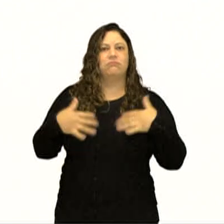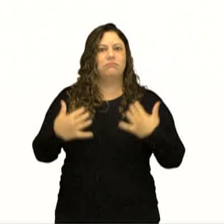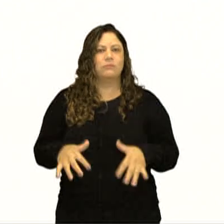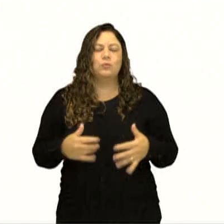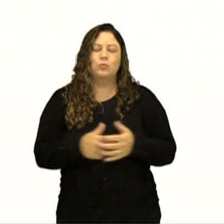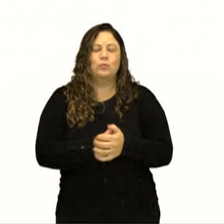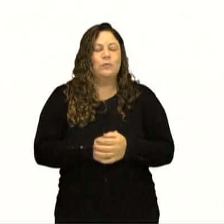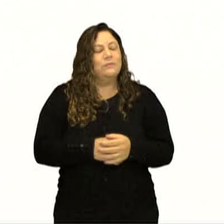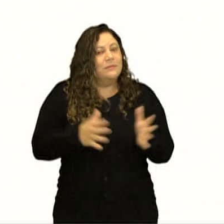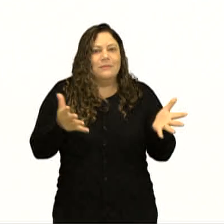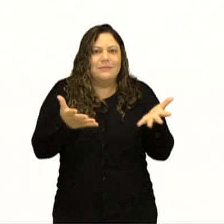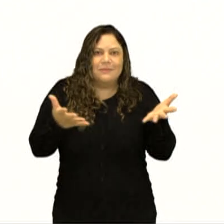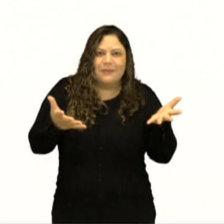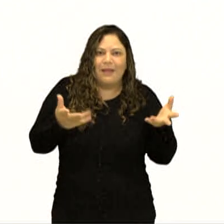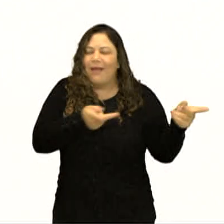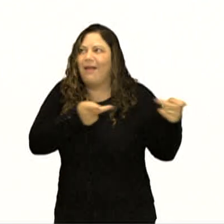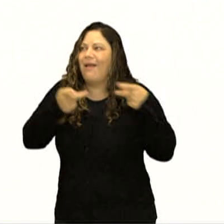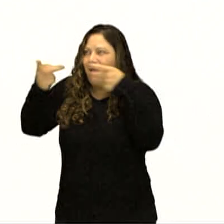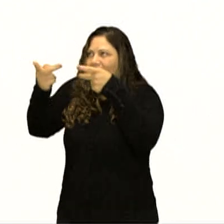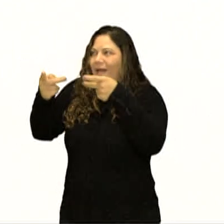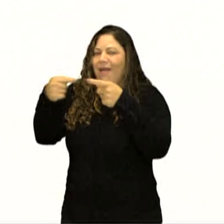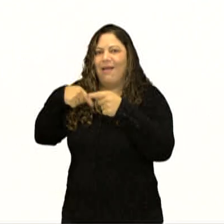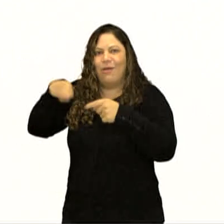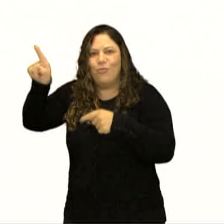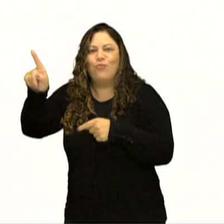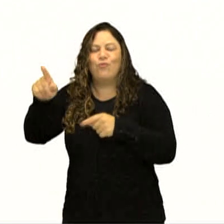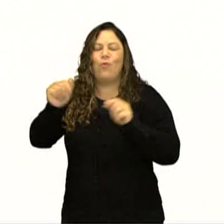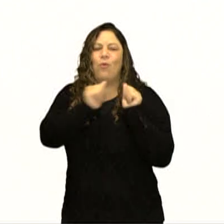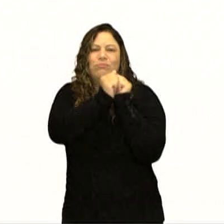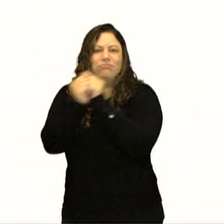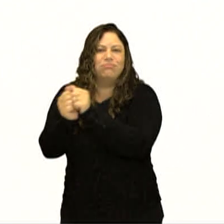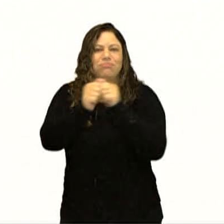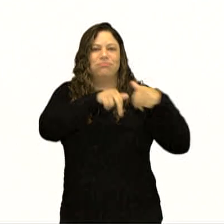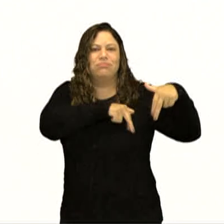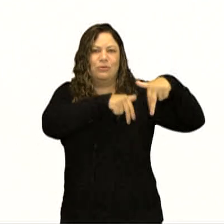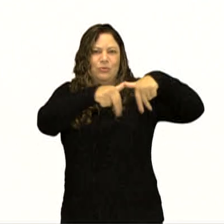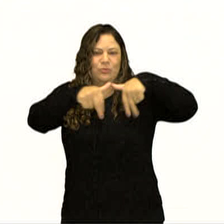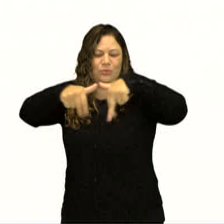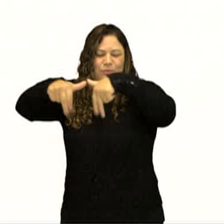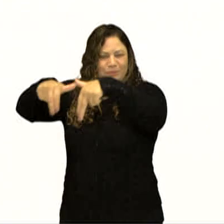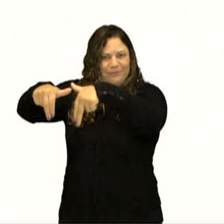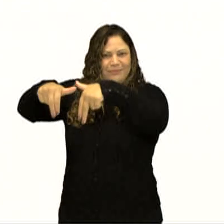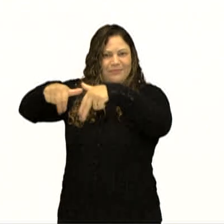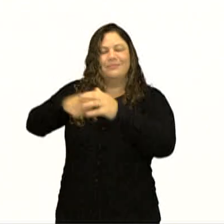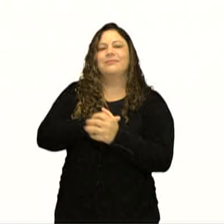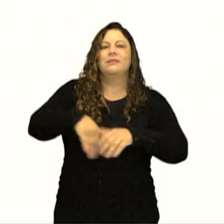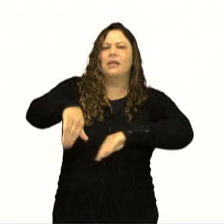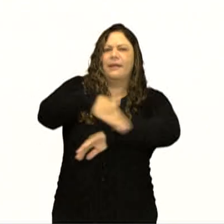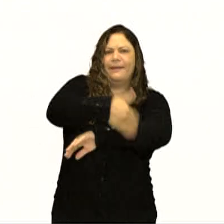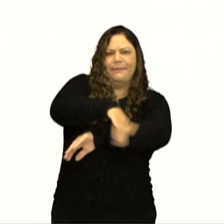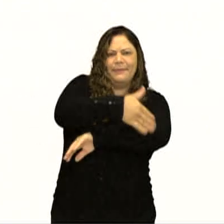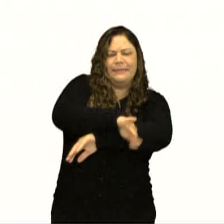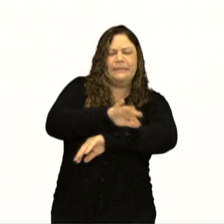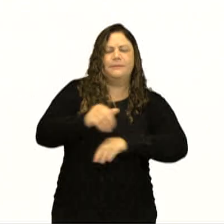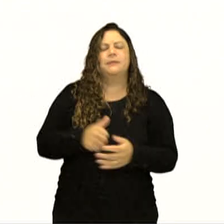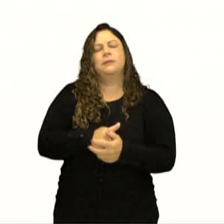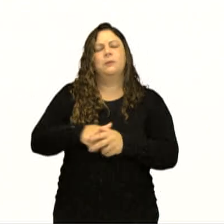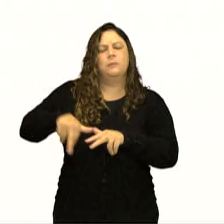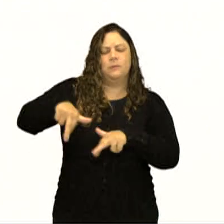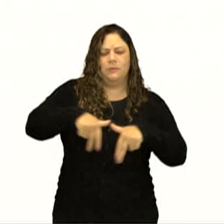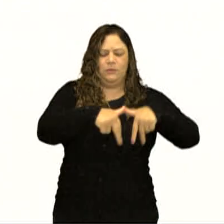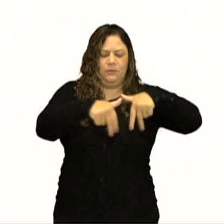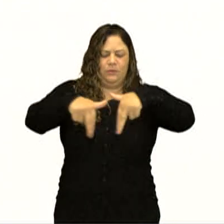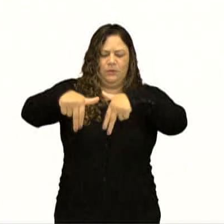esperou repetição do convite. Acompanhou-a. Ela desceu a Avenida dos Pavilhões, encaminhou-se